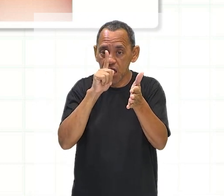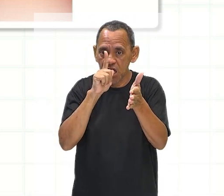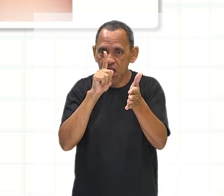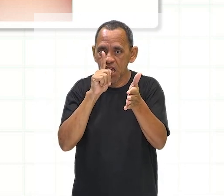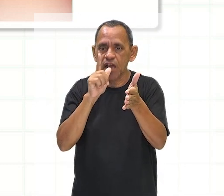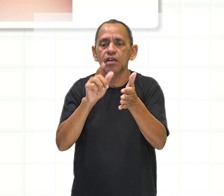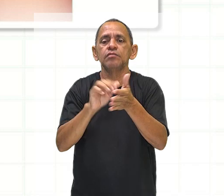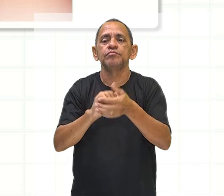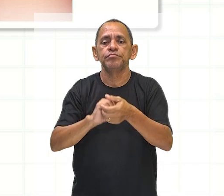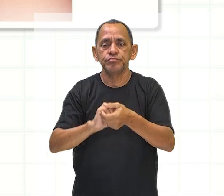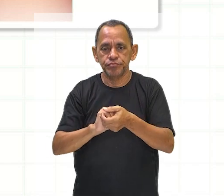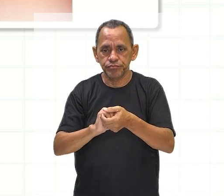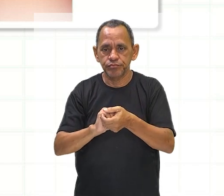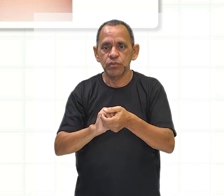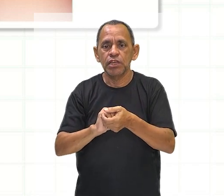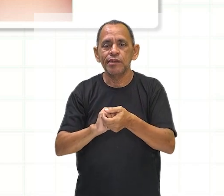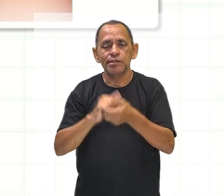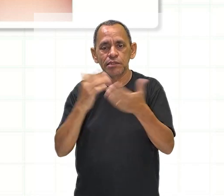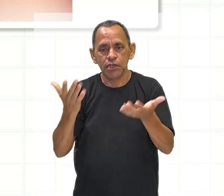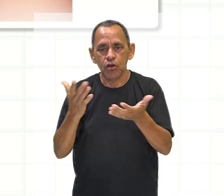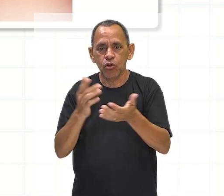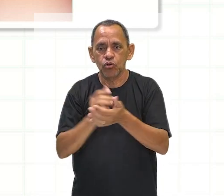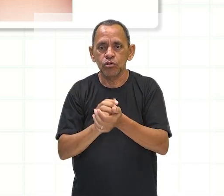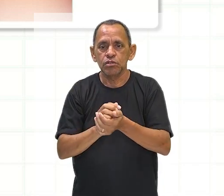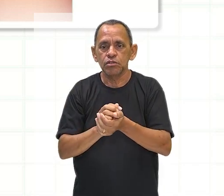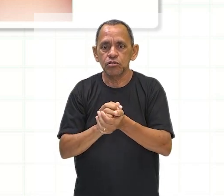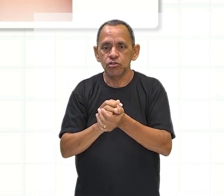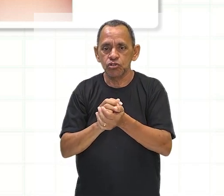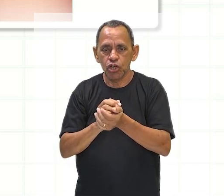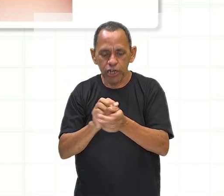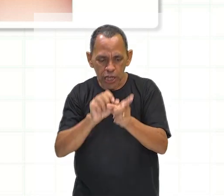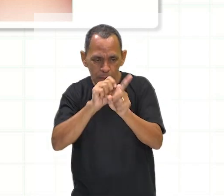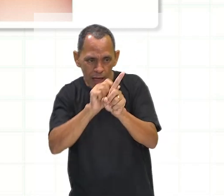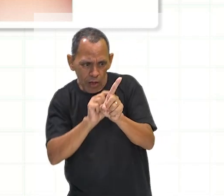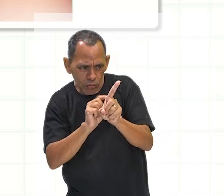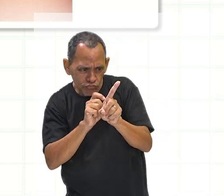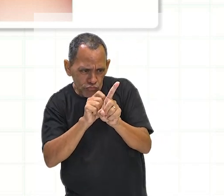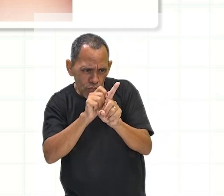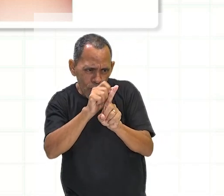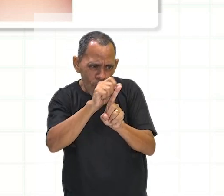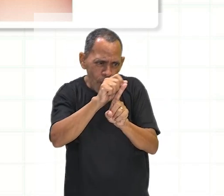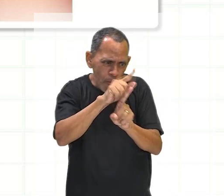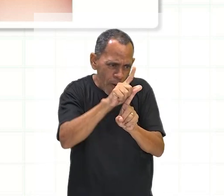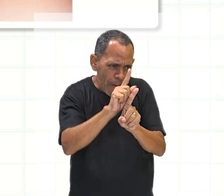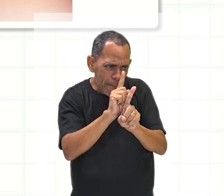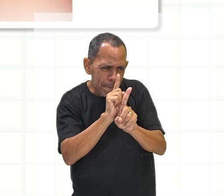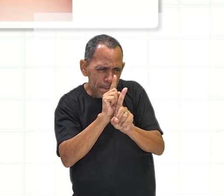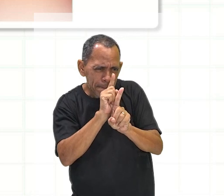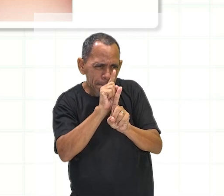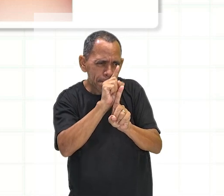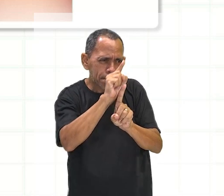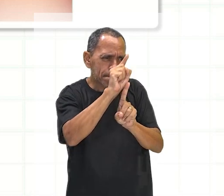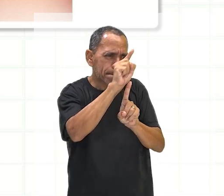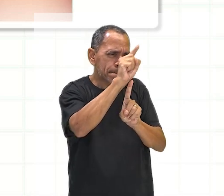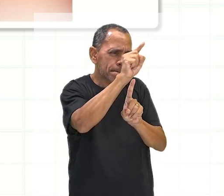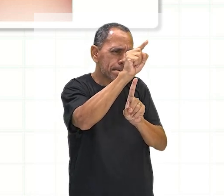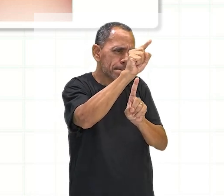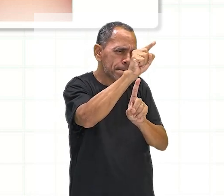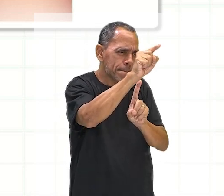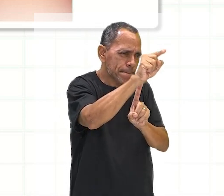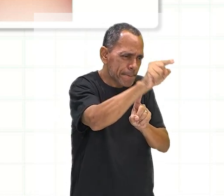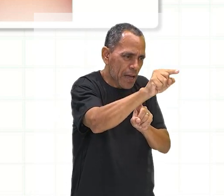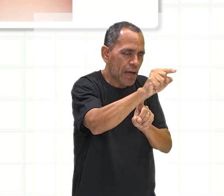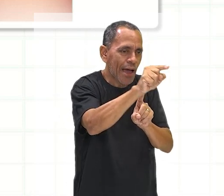epidídimo até a uretra durante a ejaculação, né? Porque eles vão precisar ser lançados ali até com que eles localizem